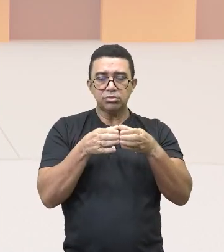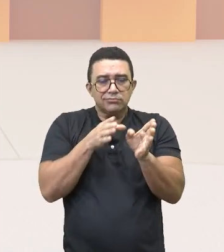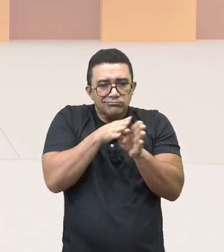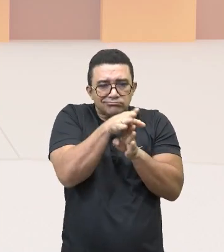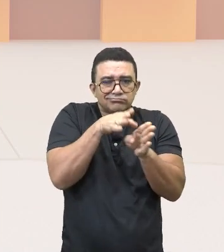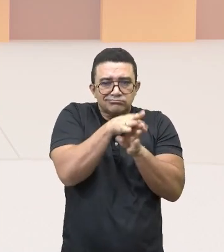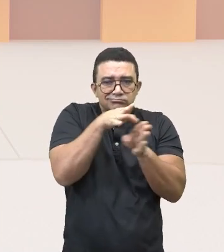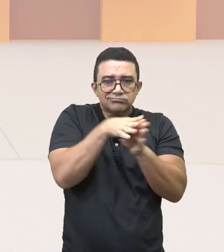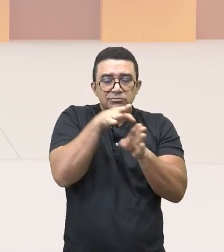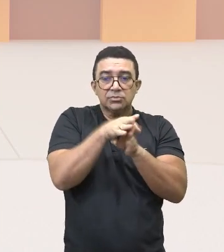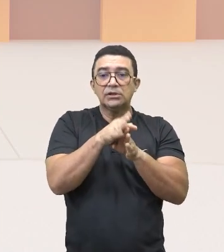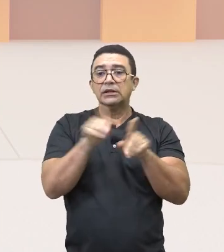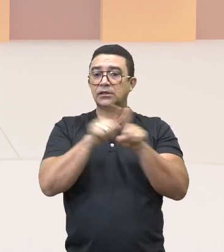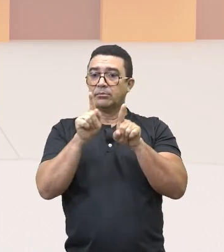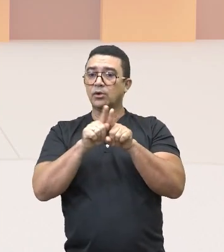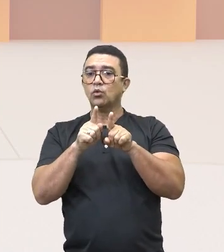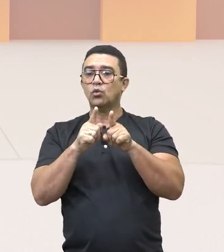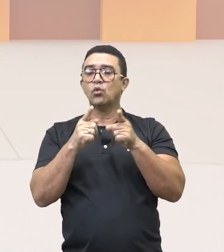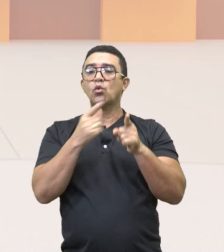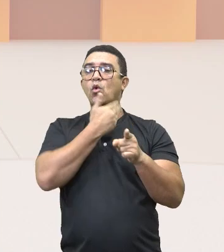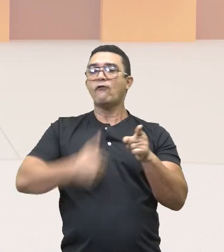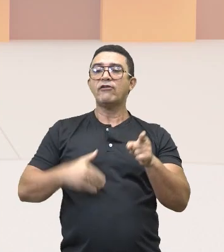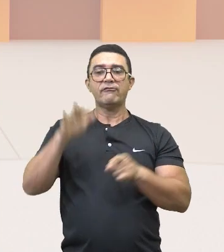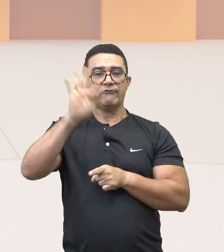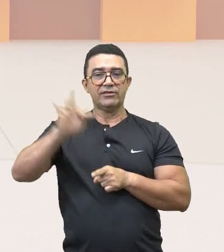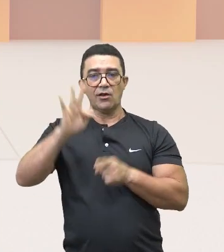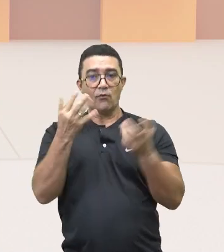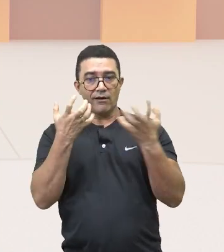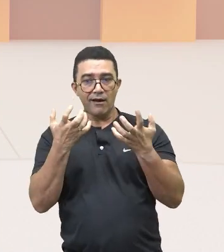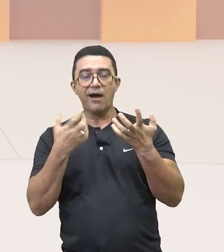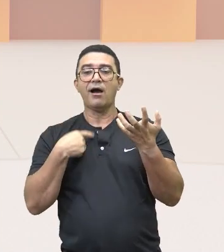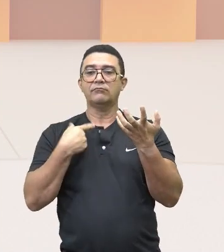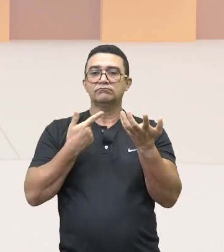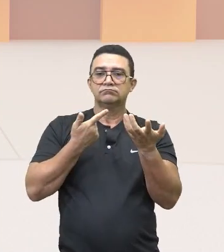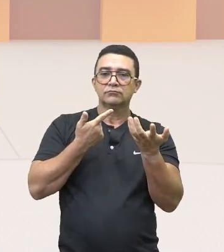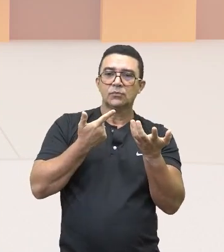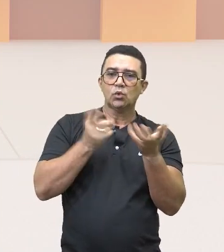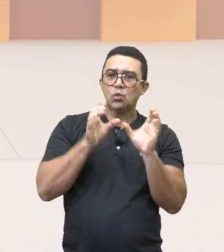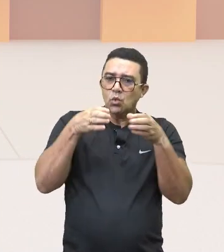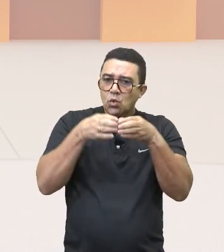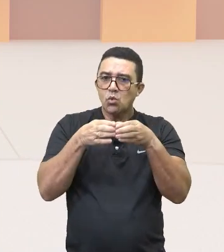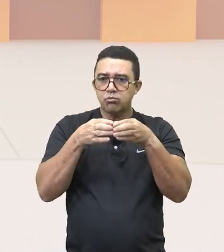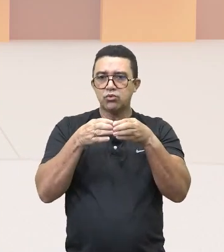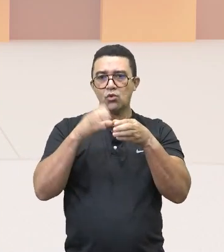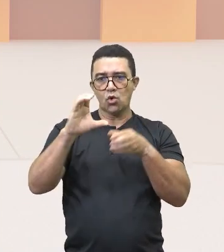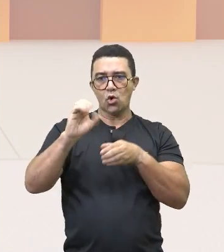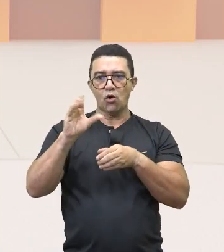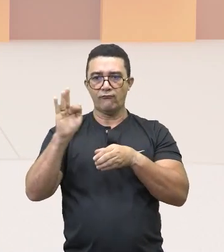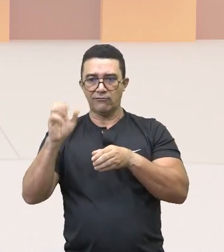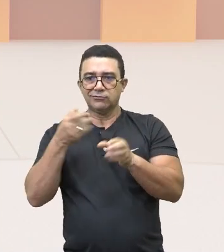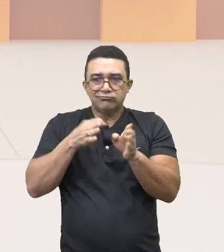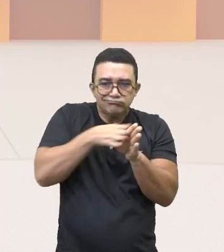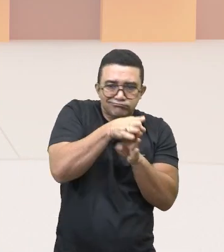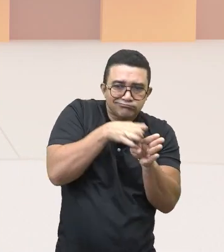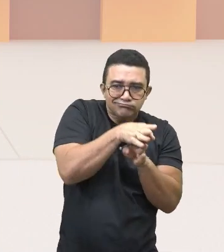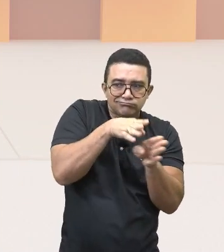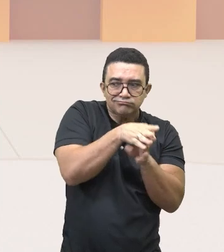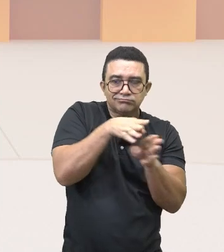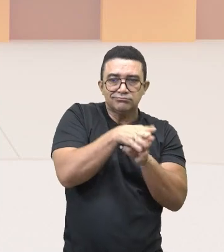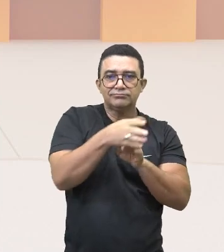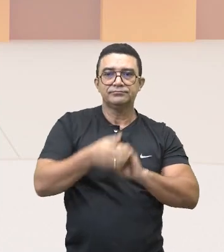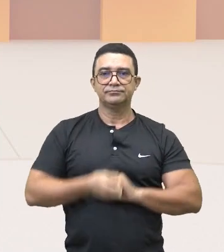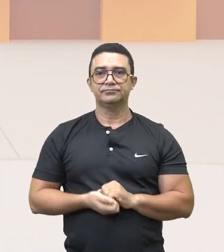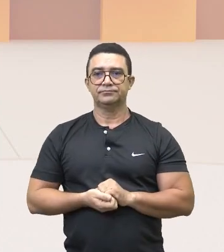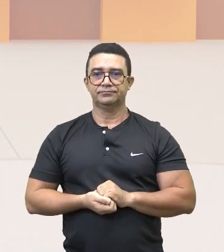orientando, a partir do que o governo federal quer, o que vai ser feito aqui, né? de incentivo, né? Para onde esse dinheiro vai ser alocado. O